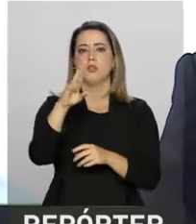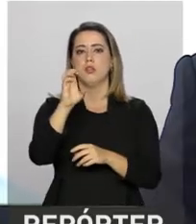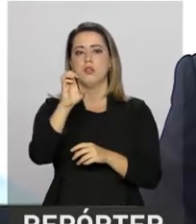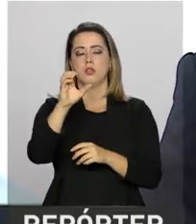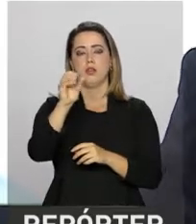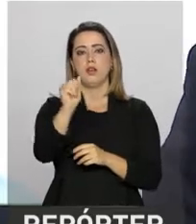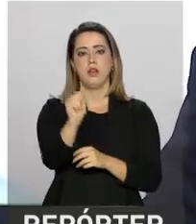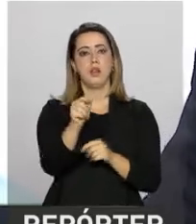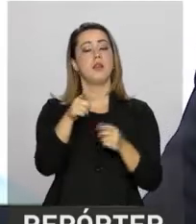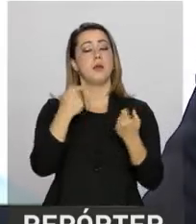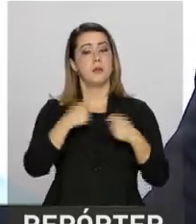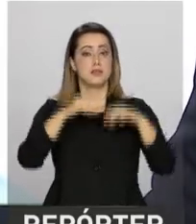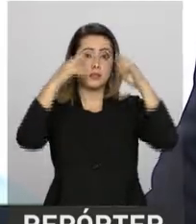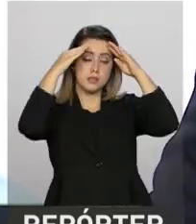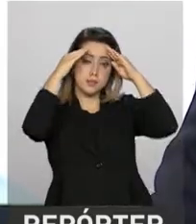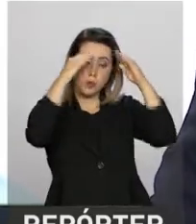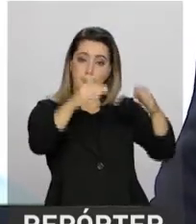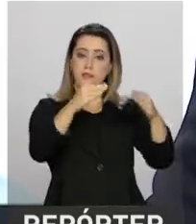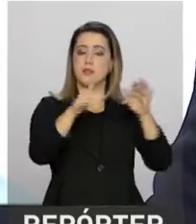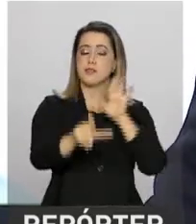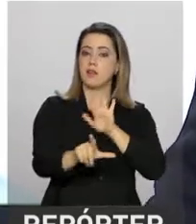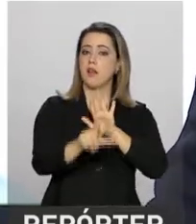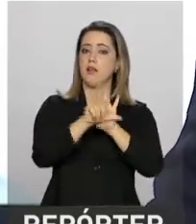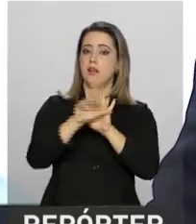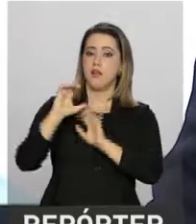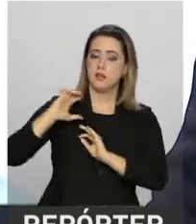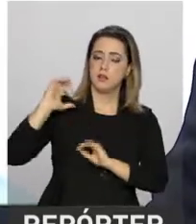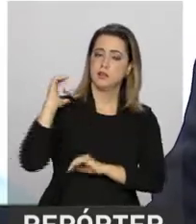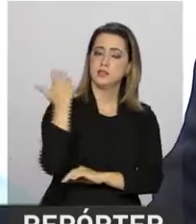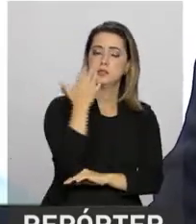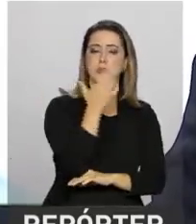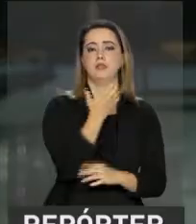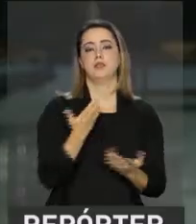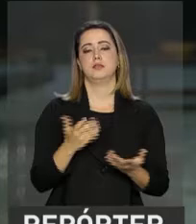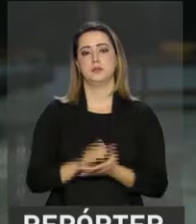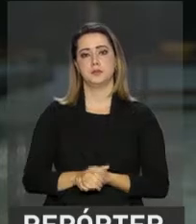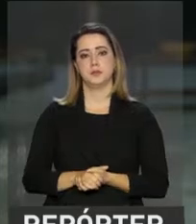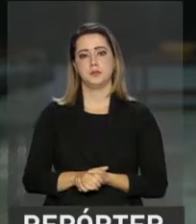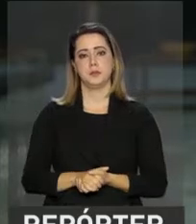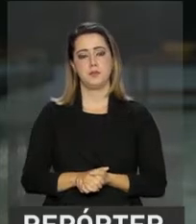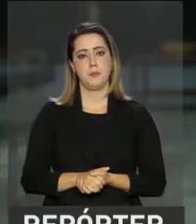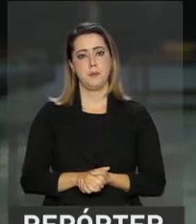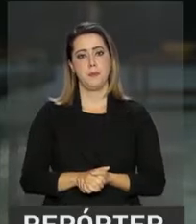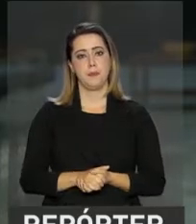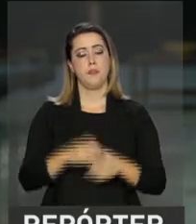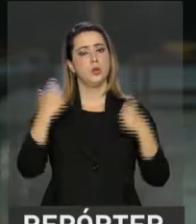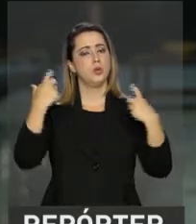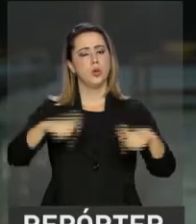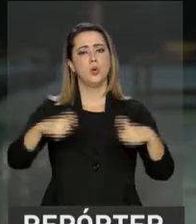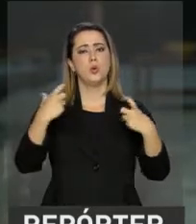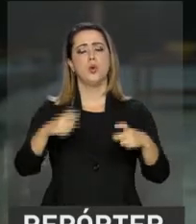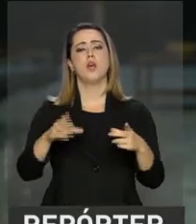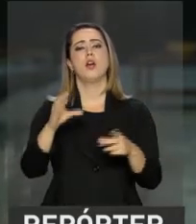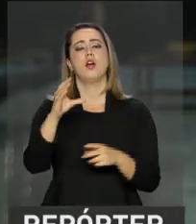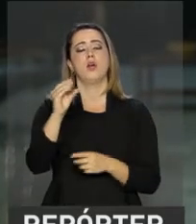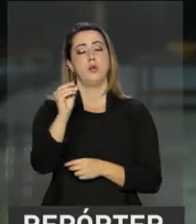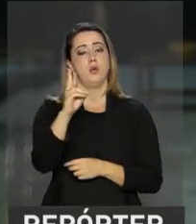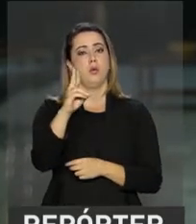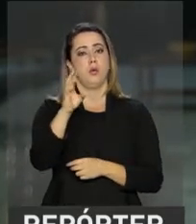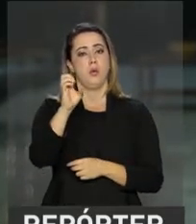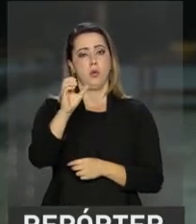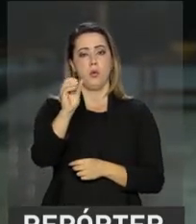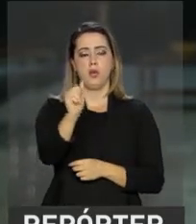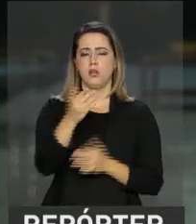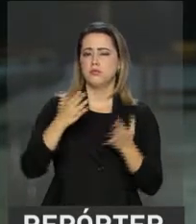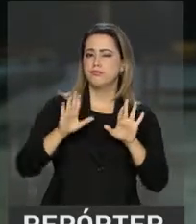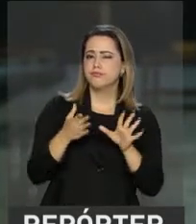está sujeita à legislação ambiental em vigor no país. A Reserva Nacional do Cobre e seus